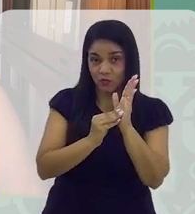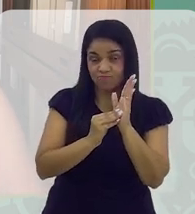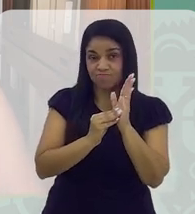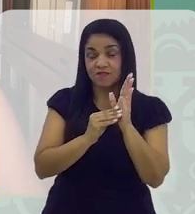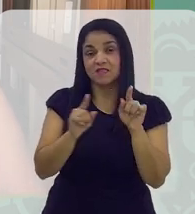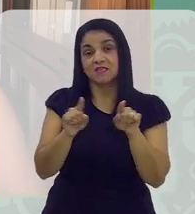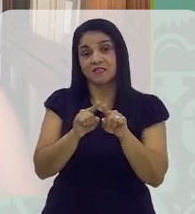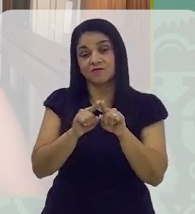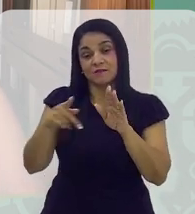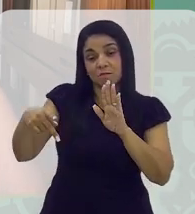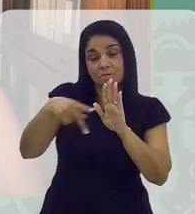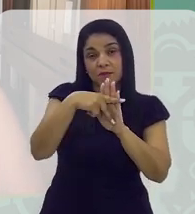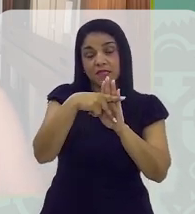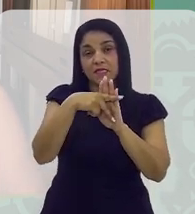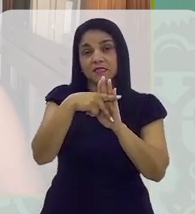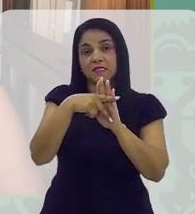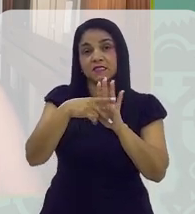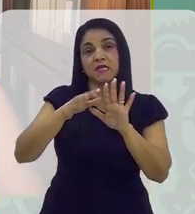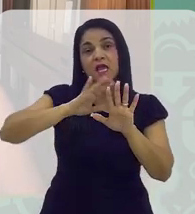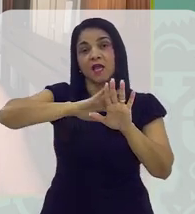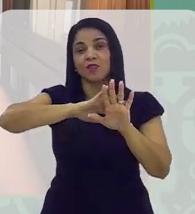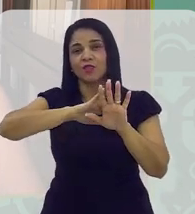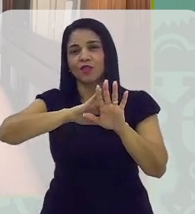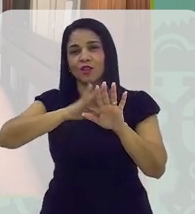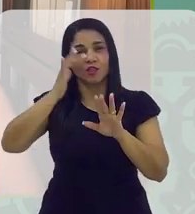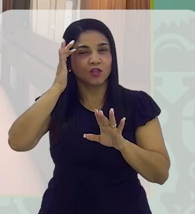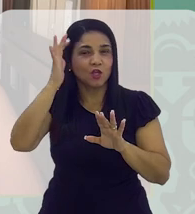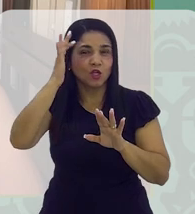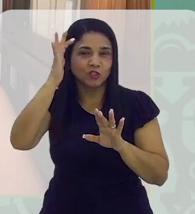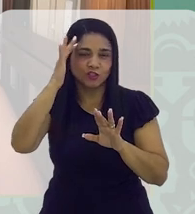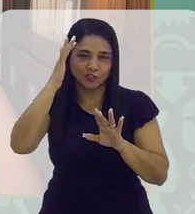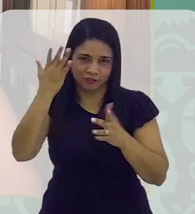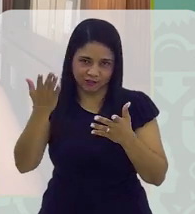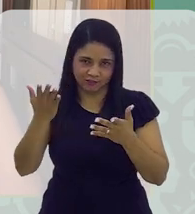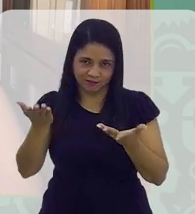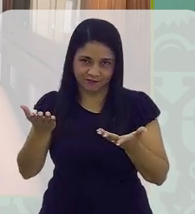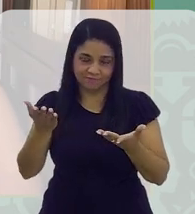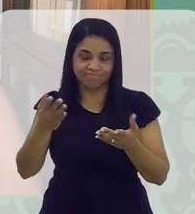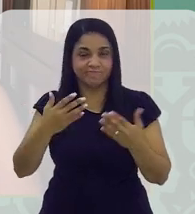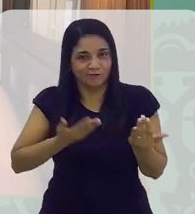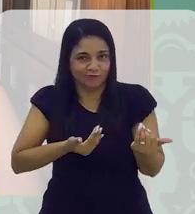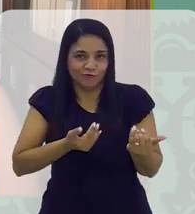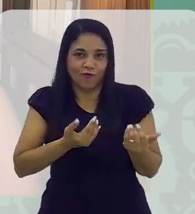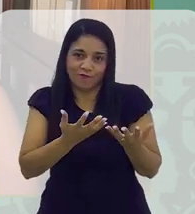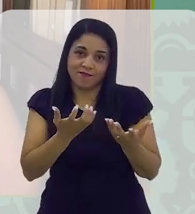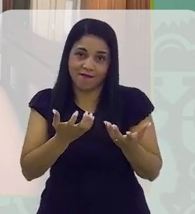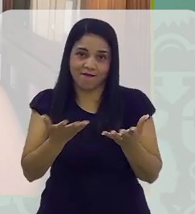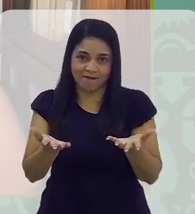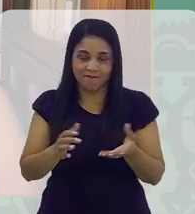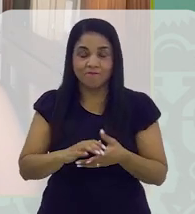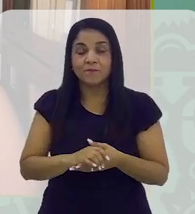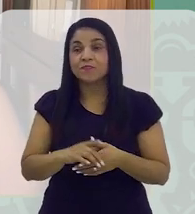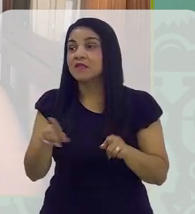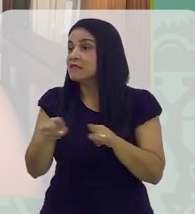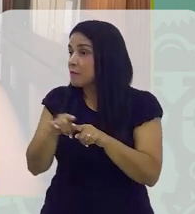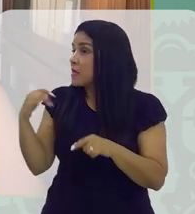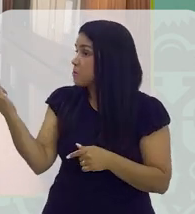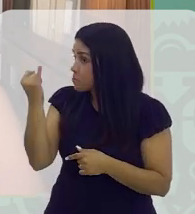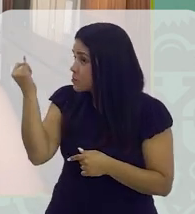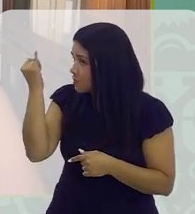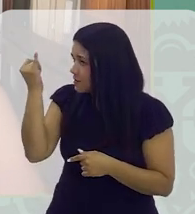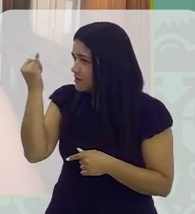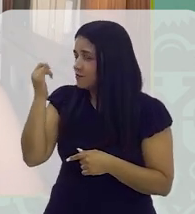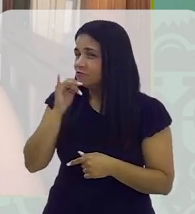radicalizados muitas vezes e pertencentes a essas ideologias extremistas estão esses jovens. Sim. E é importante a gente falar também